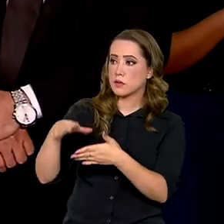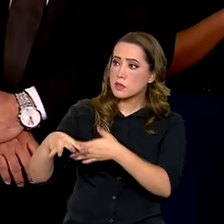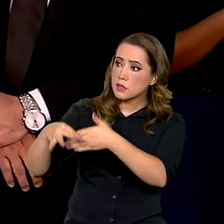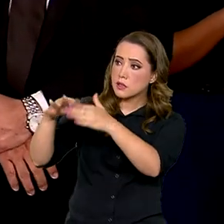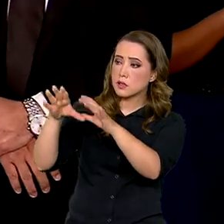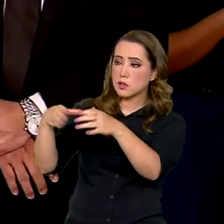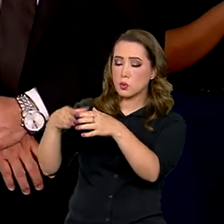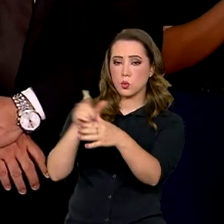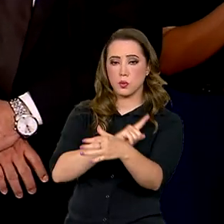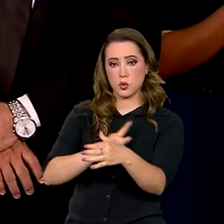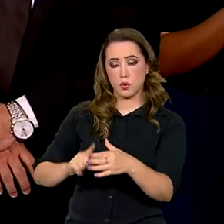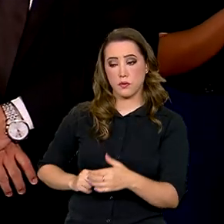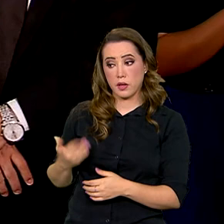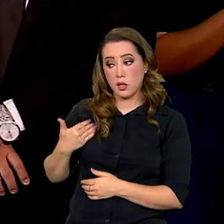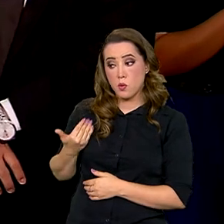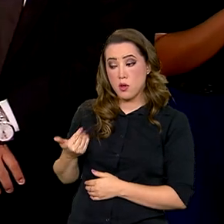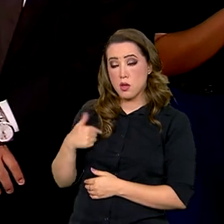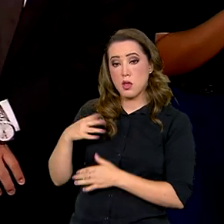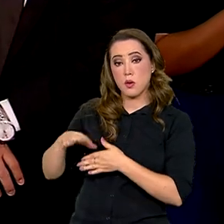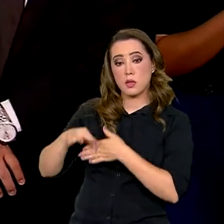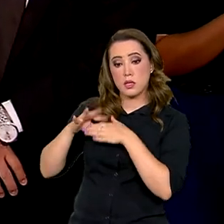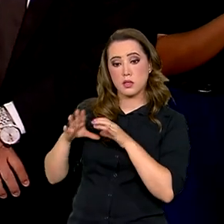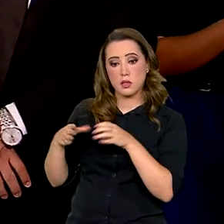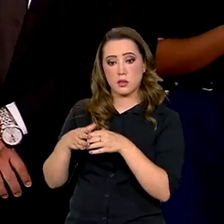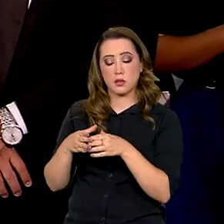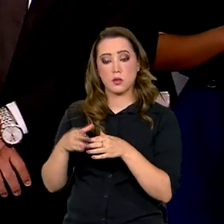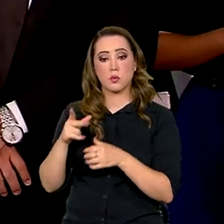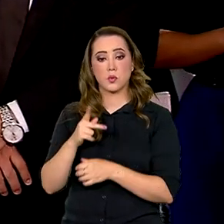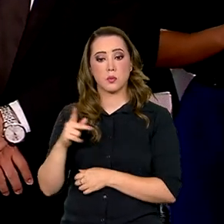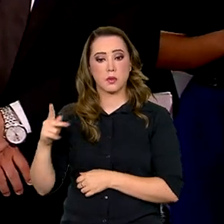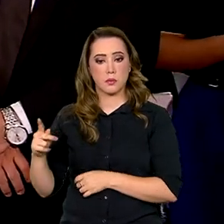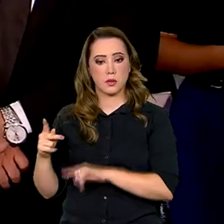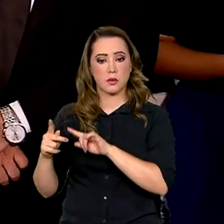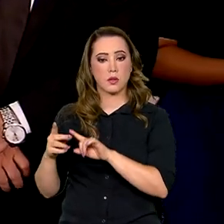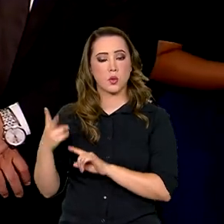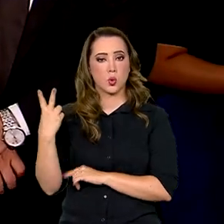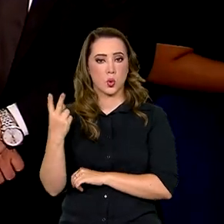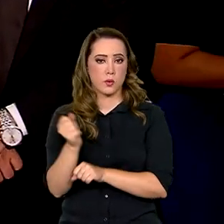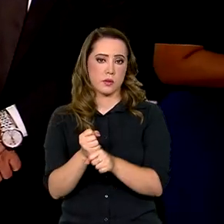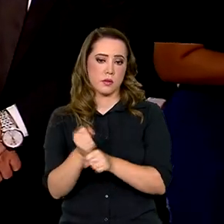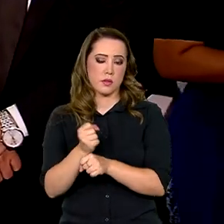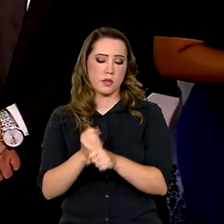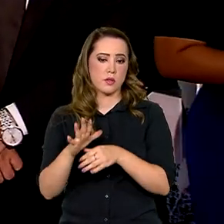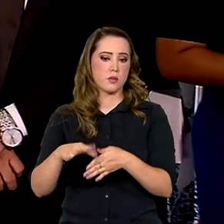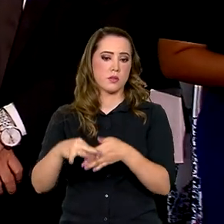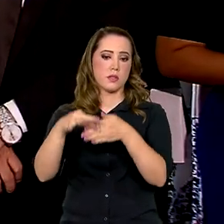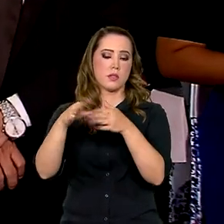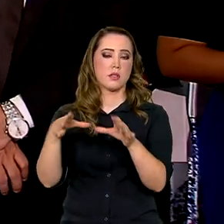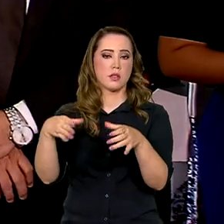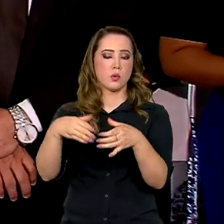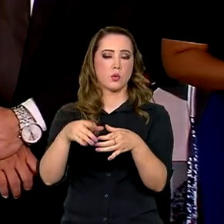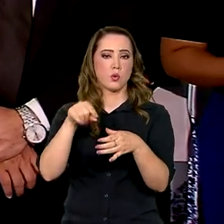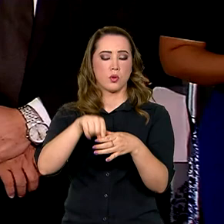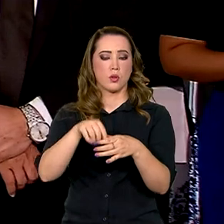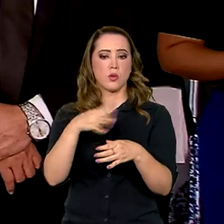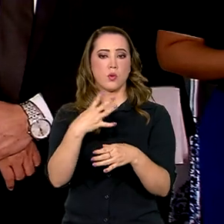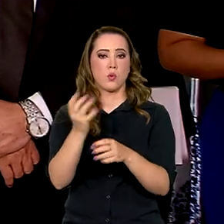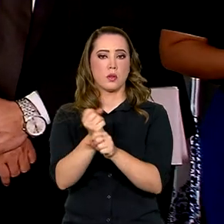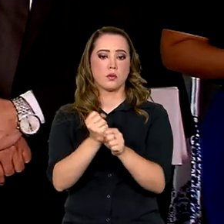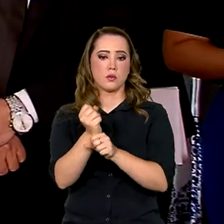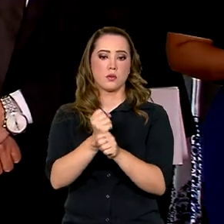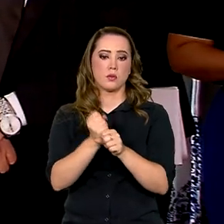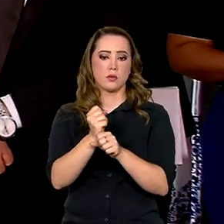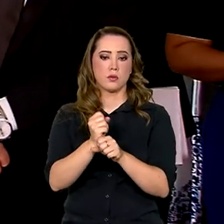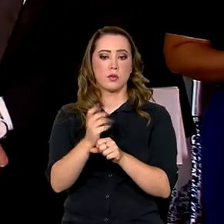frente da liderança do governo eu a frente da liderança do PT partido que por 2 anos por quatro anos